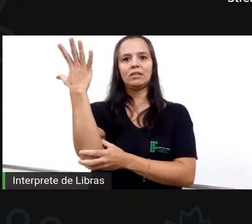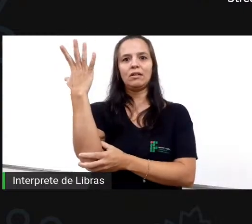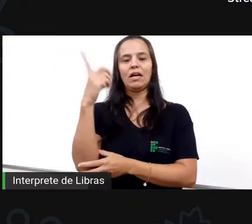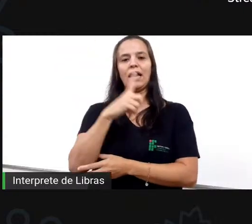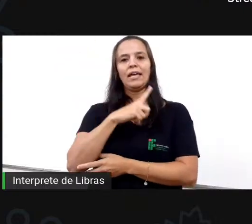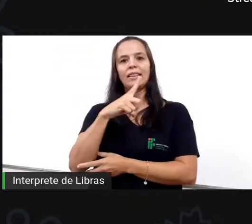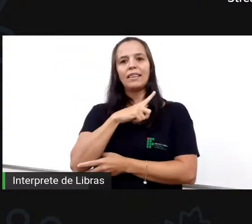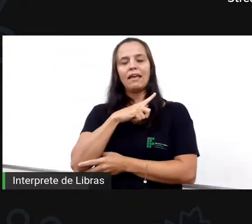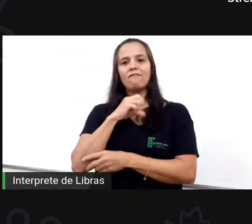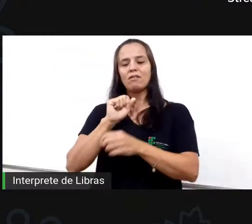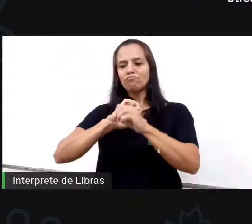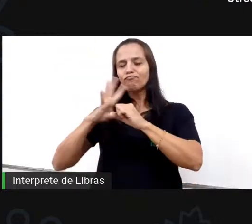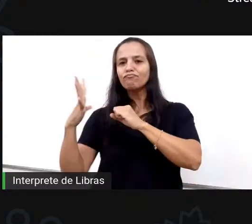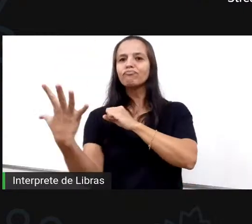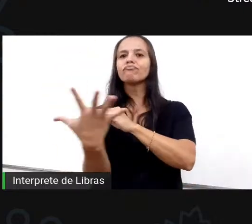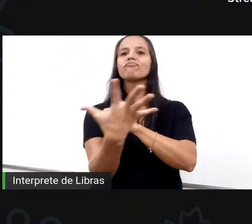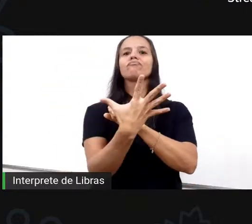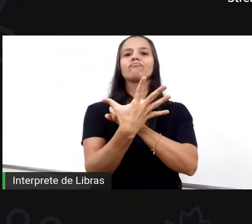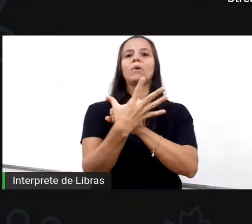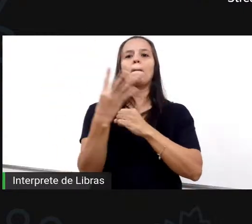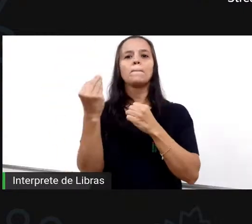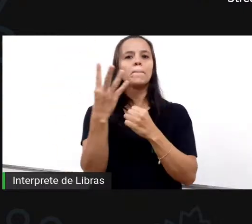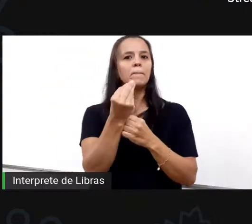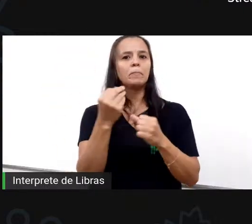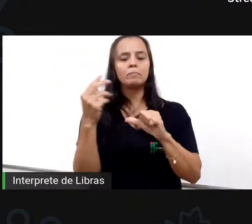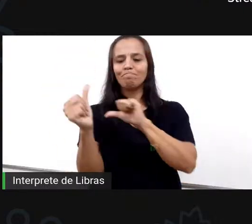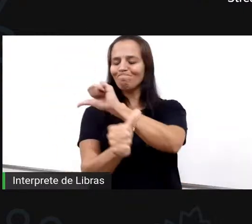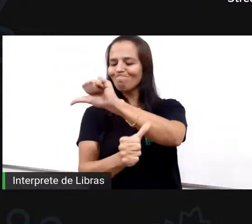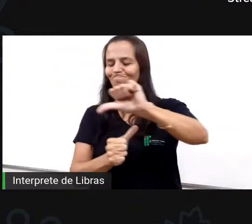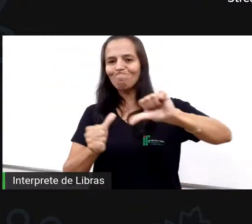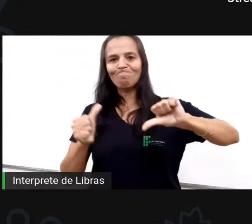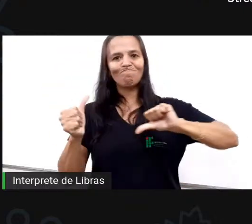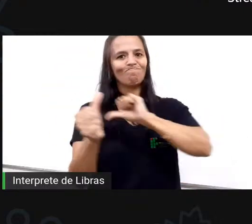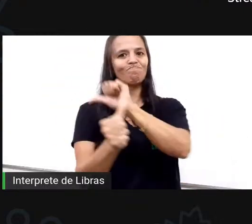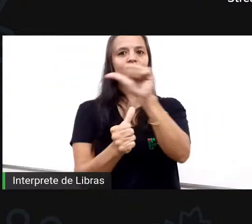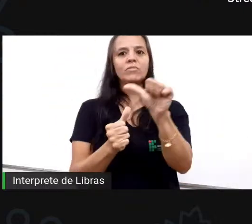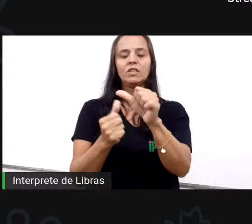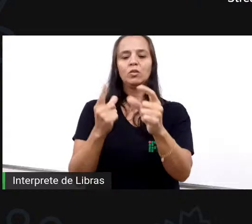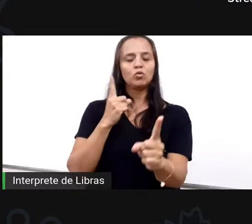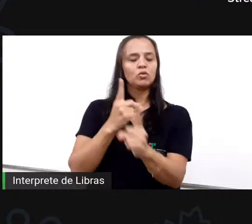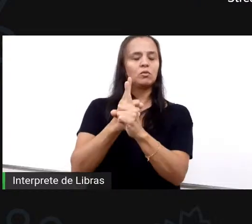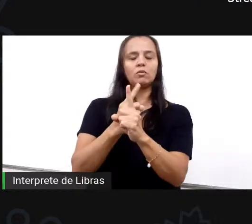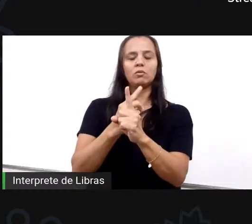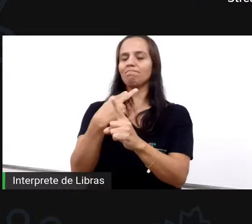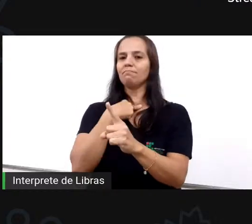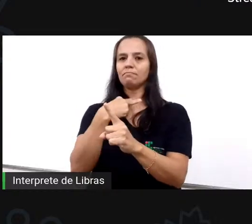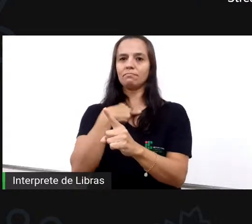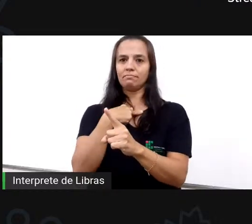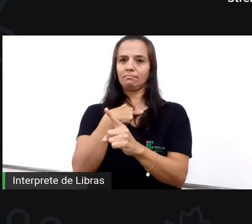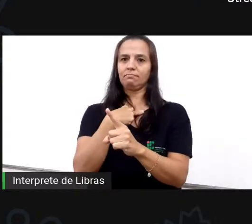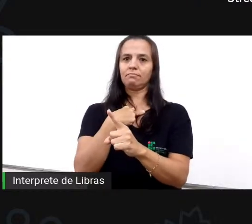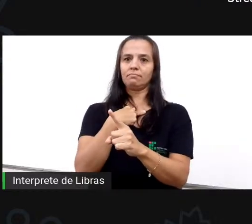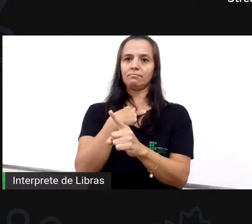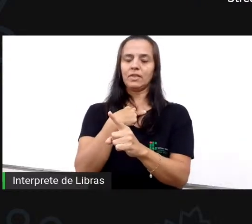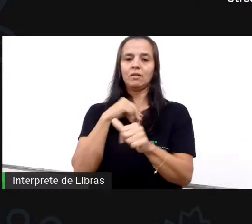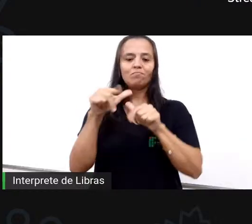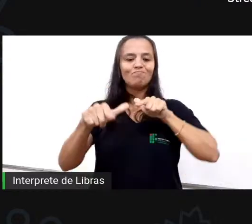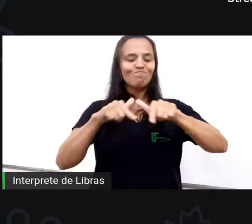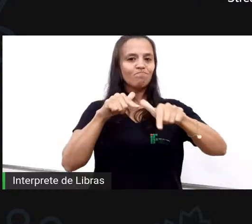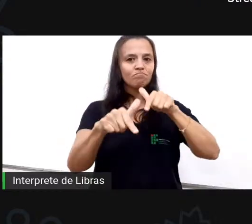pandemia. Muita coisa mudou. Os encontros não foram mais possíveis. Os